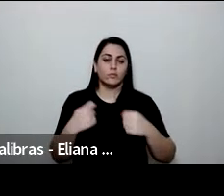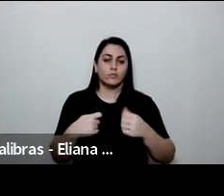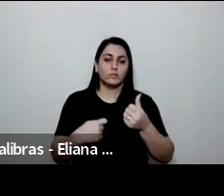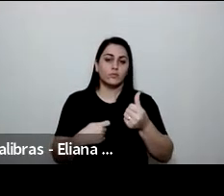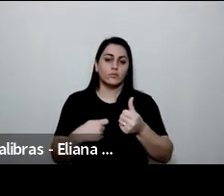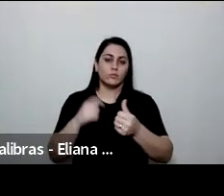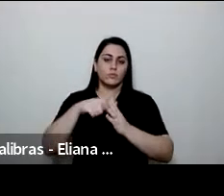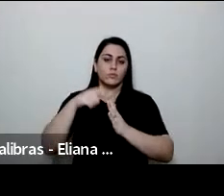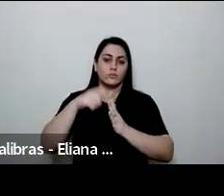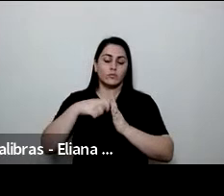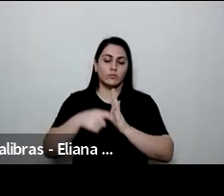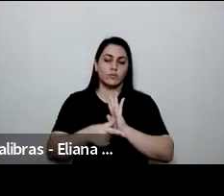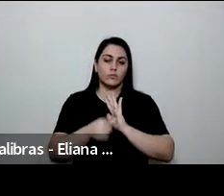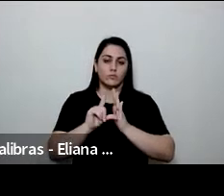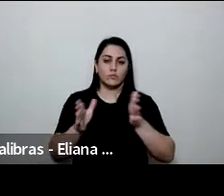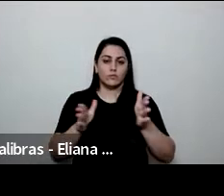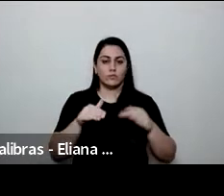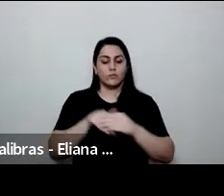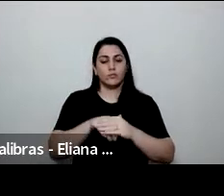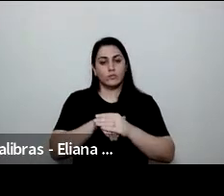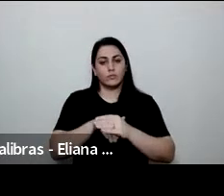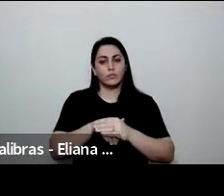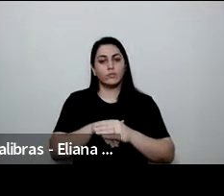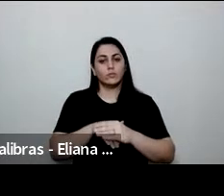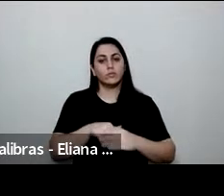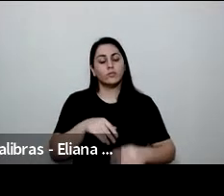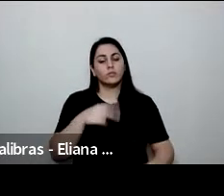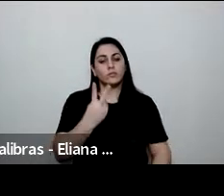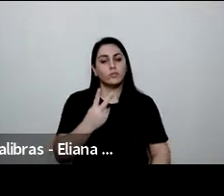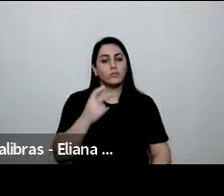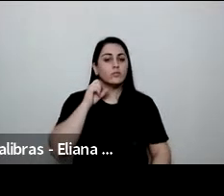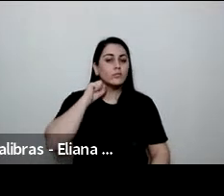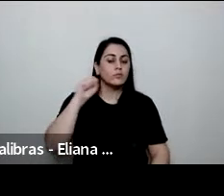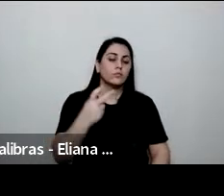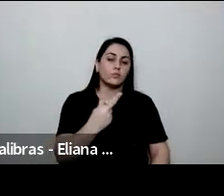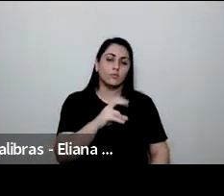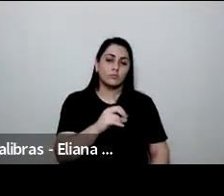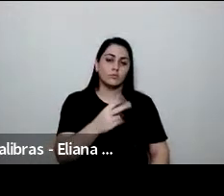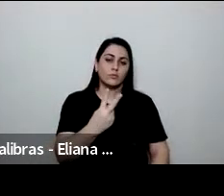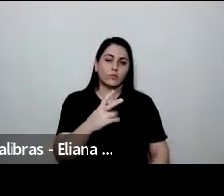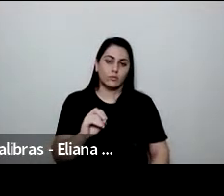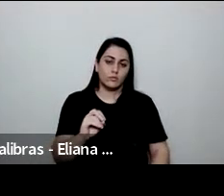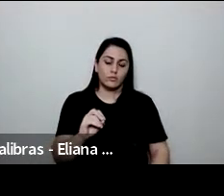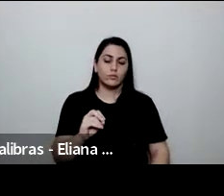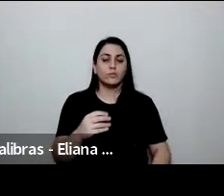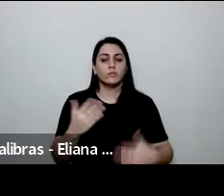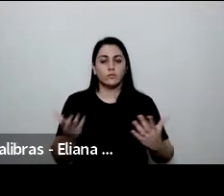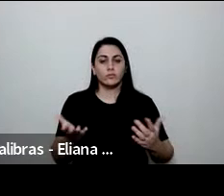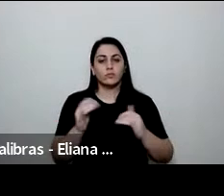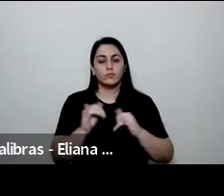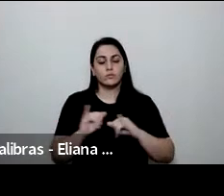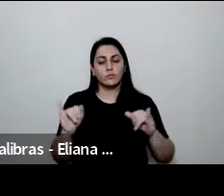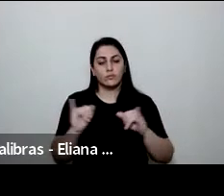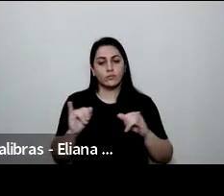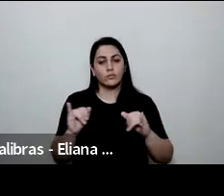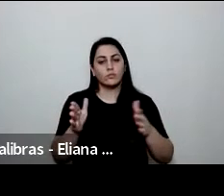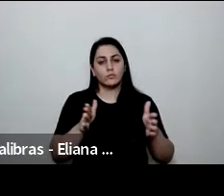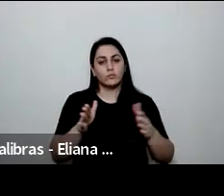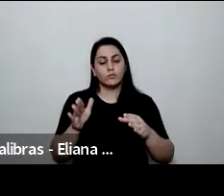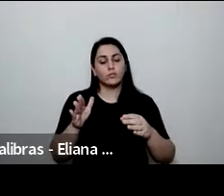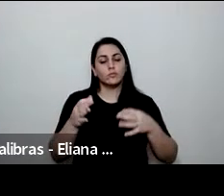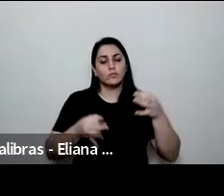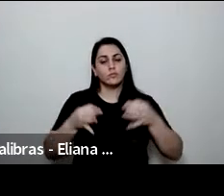seis meses antes da data das eleições ou seja desde Dois de Abril 2020 os tomates informação da Justiça Eleitoral